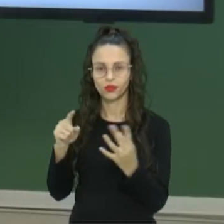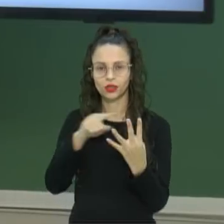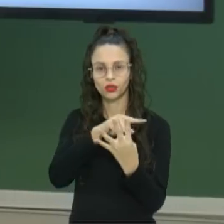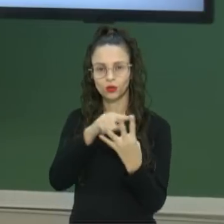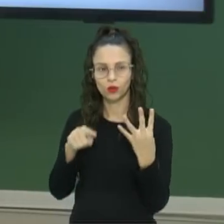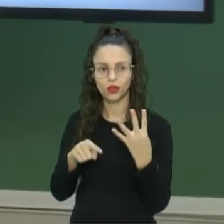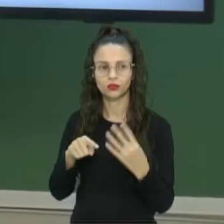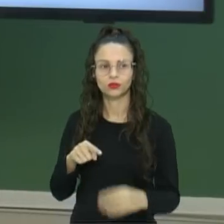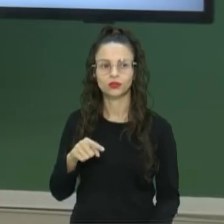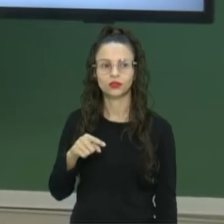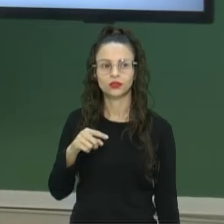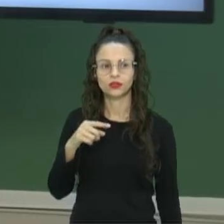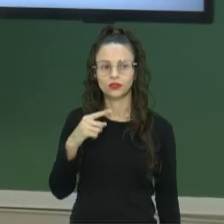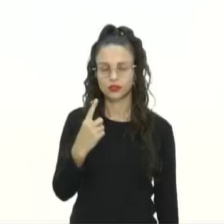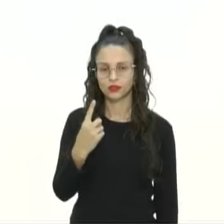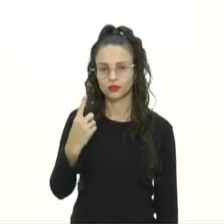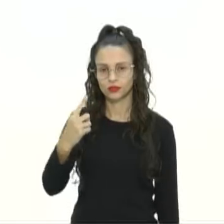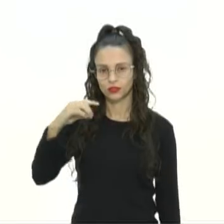tenho